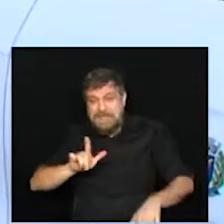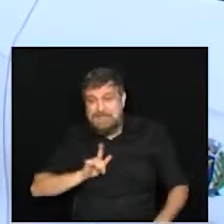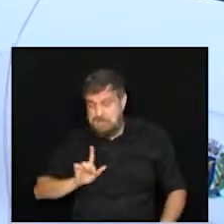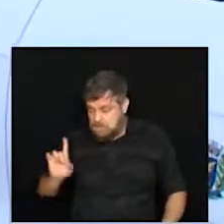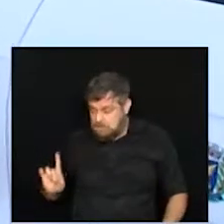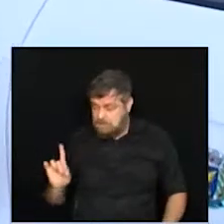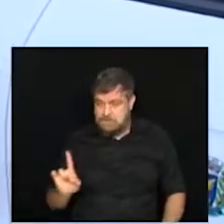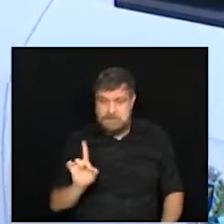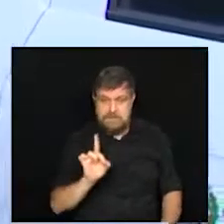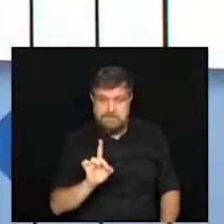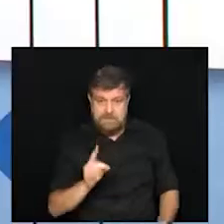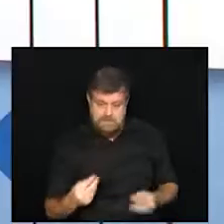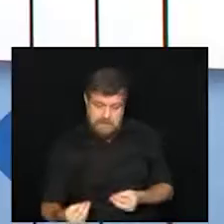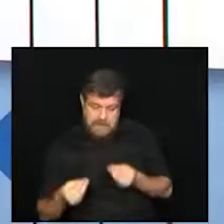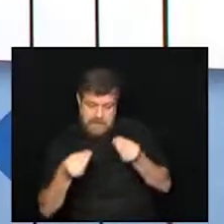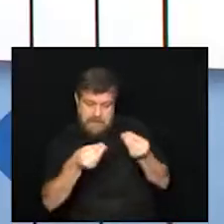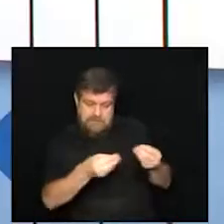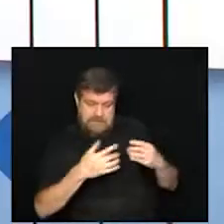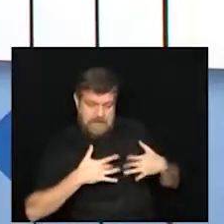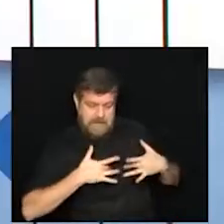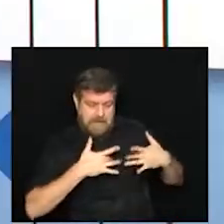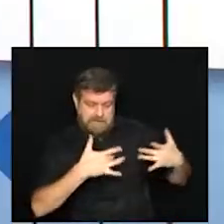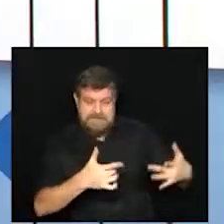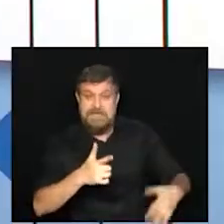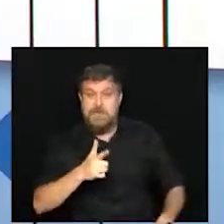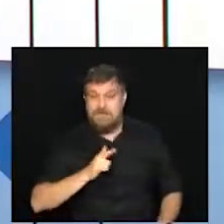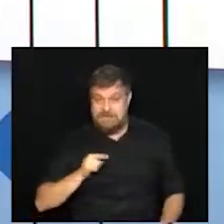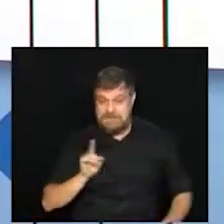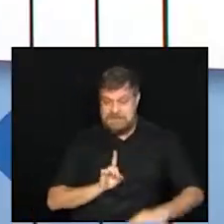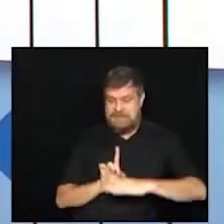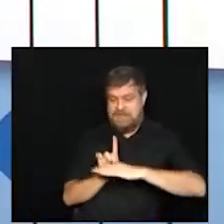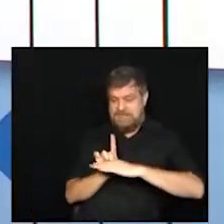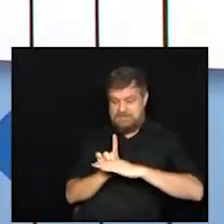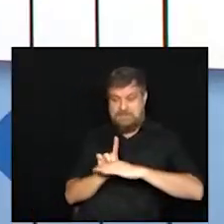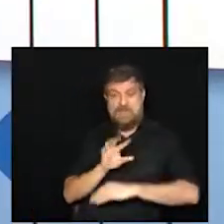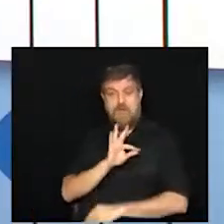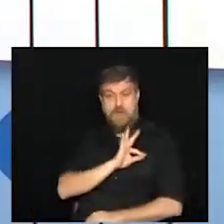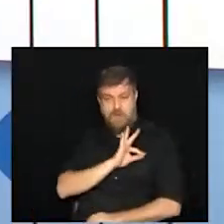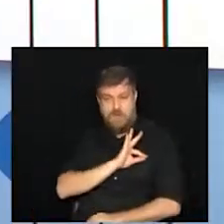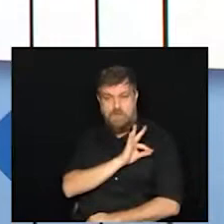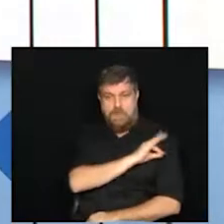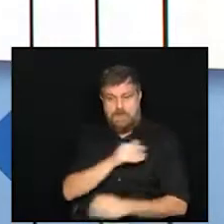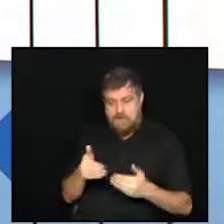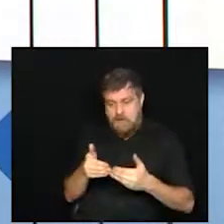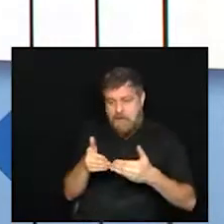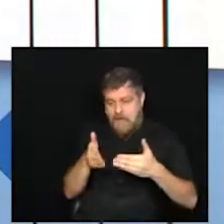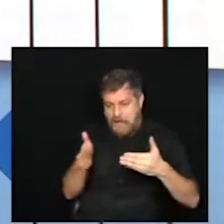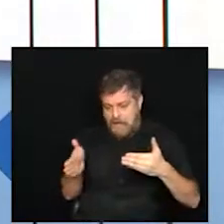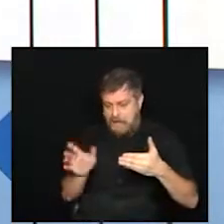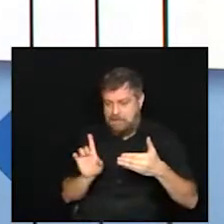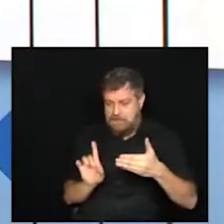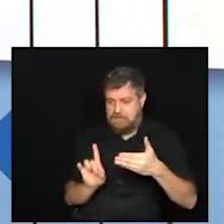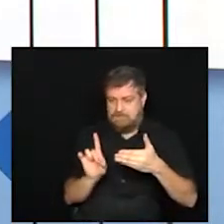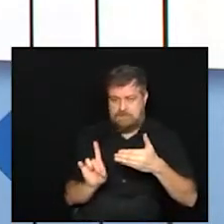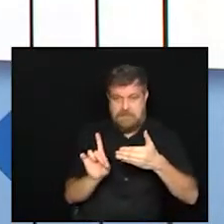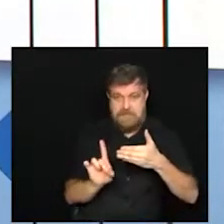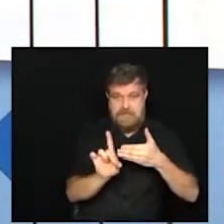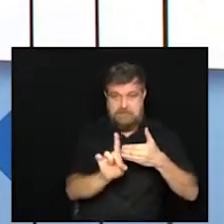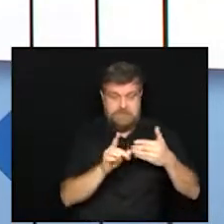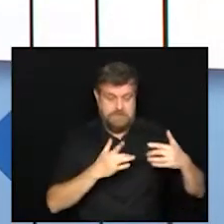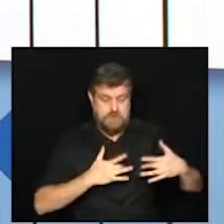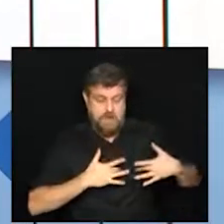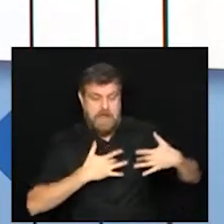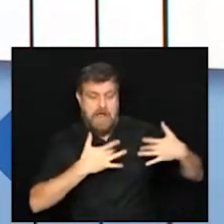você vier entregar a sua doação, nós temos aí a recepção e os guardas que eles abrem só para que as pessoas possam fazer